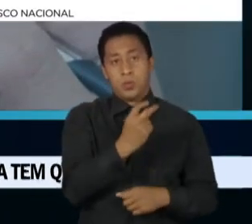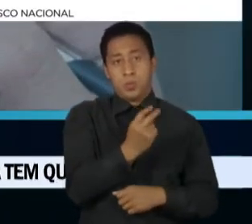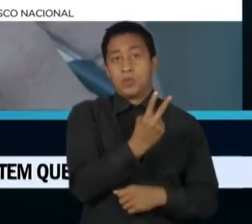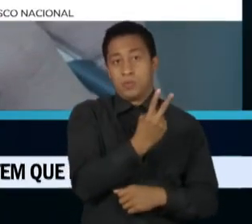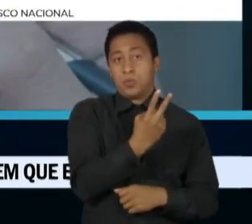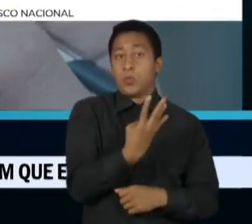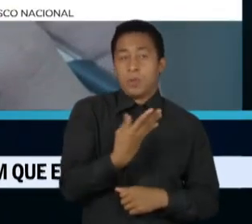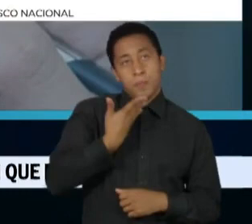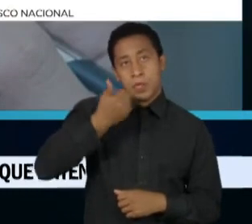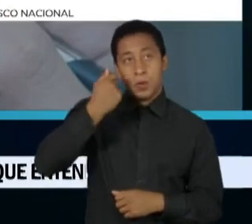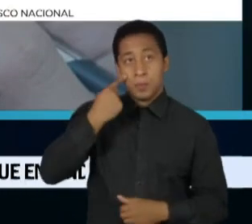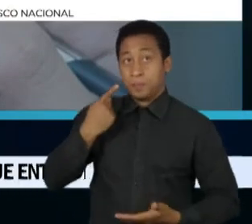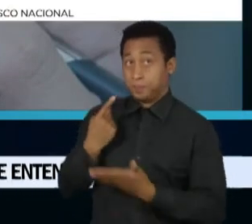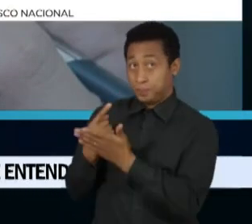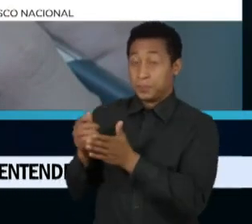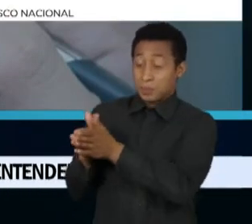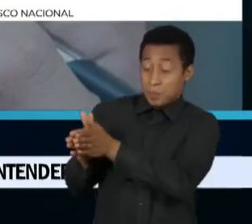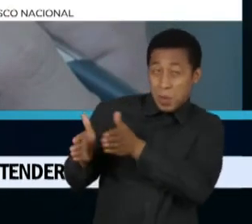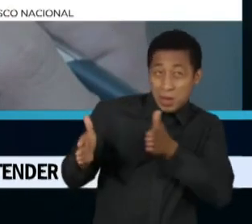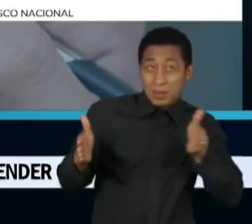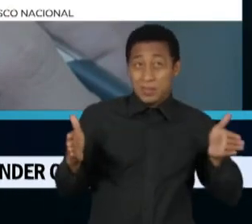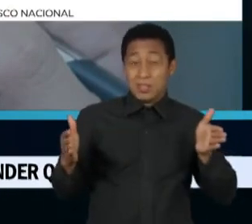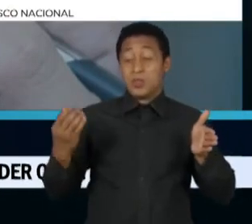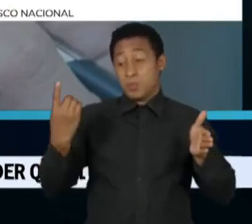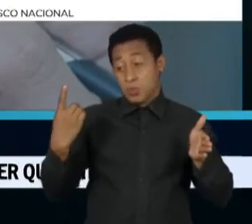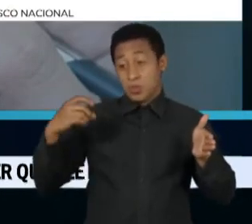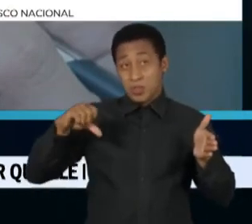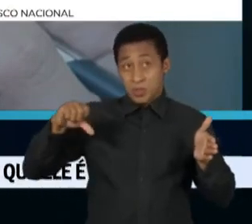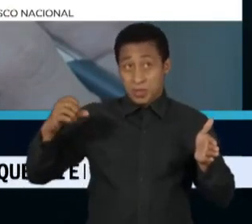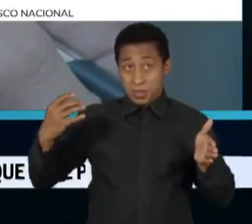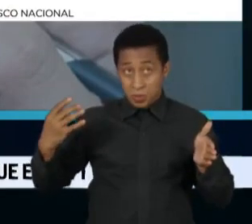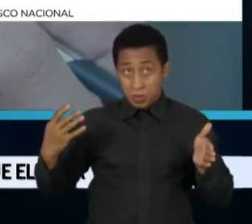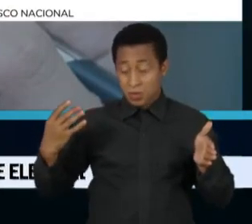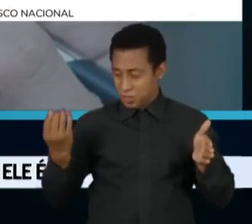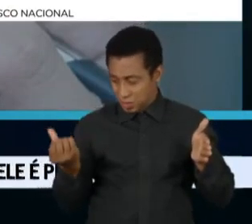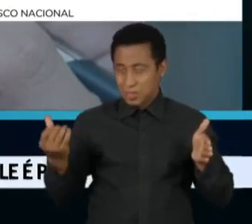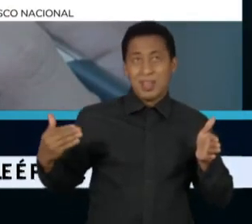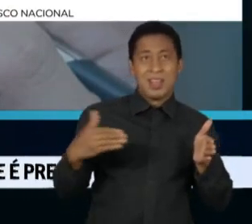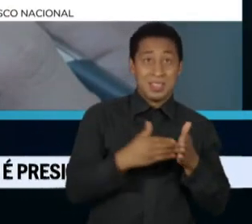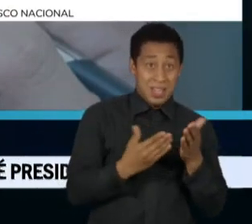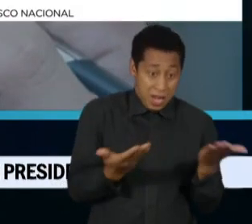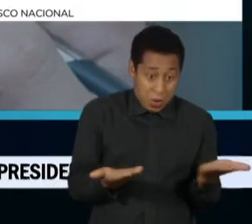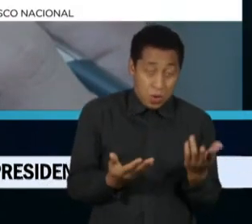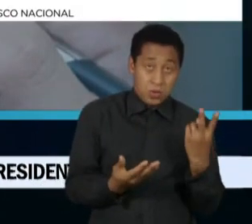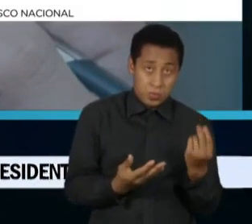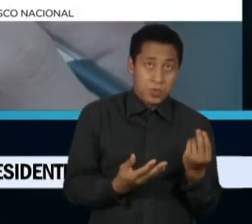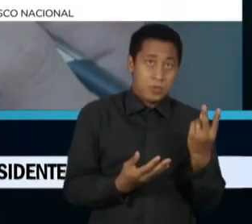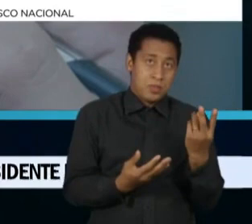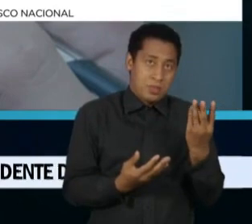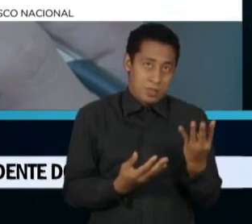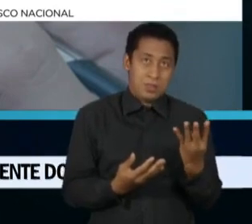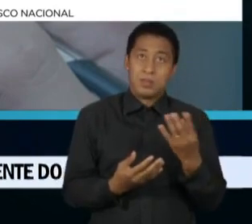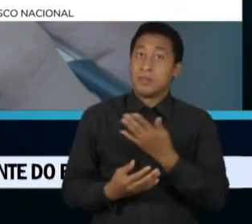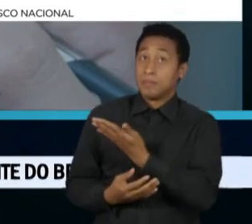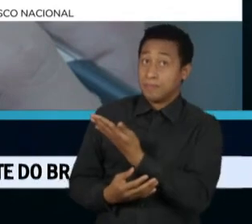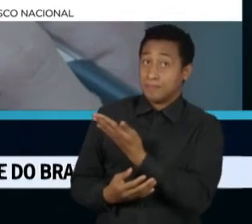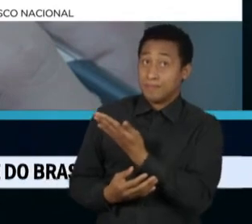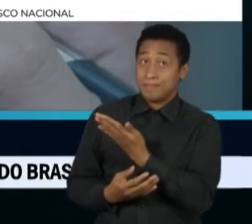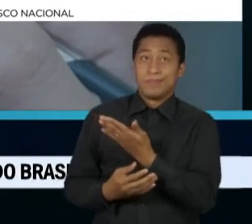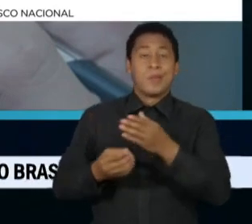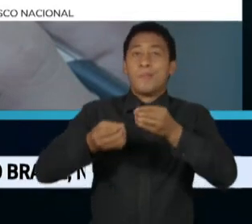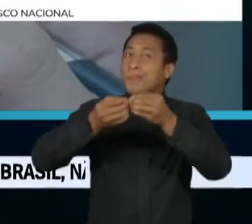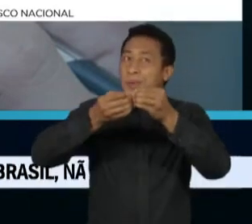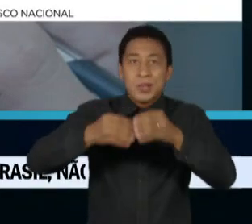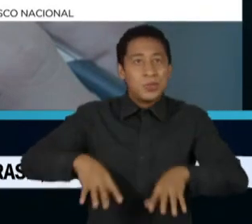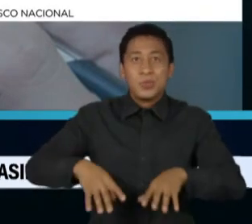1996 a fevereiro de 2023, a arrecadação do governo desabaria de R$ 403 bilhões para R$